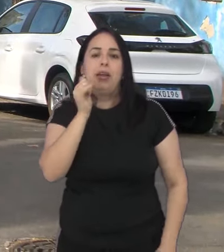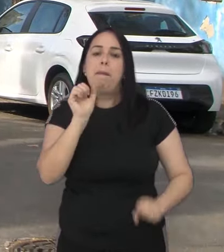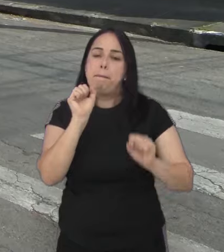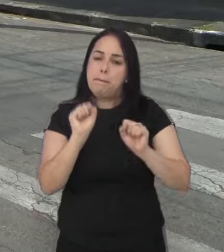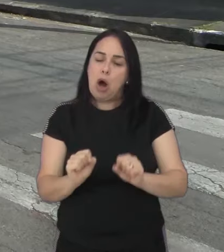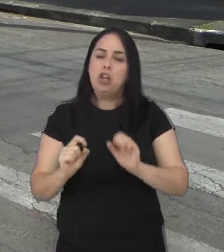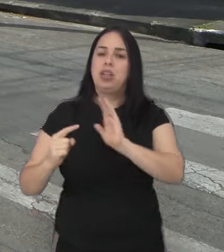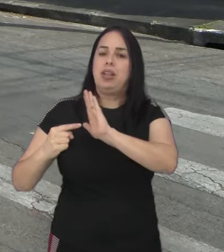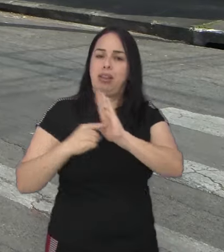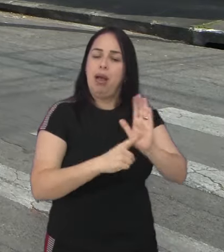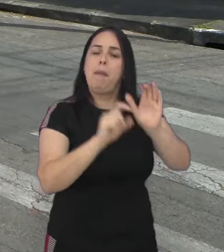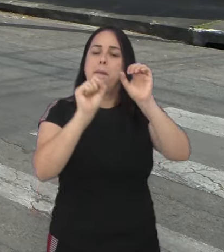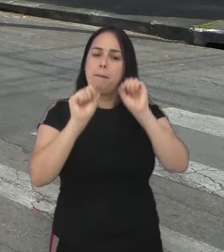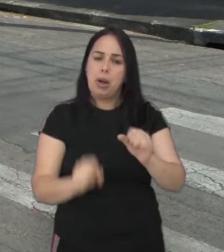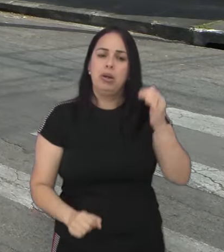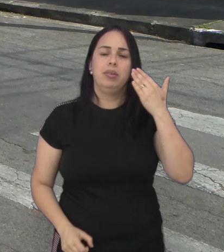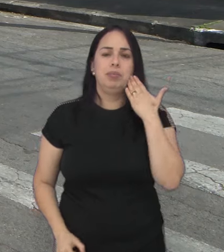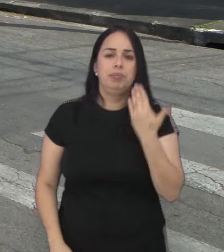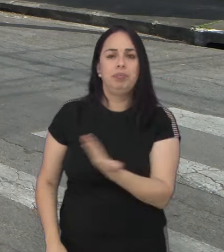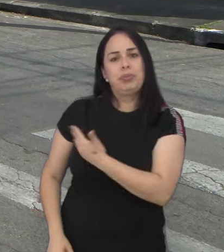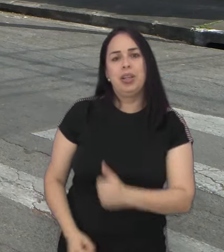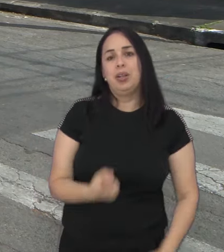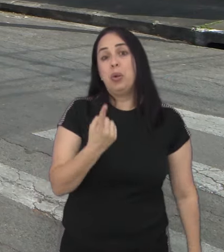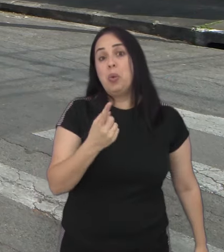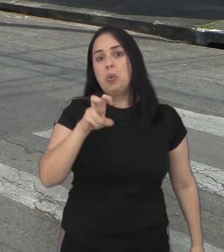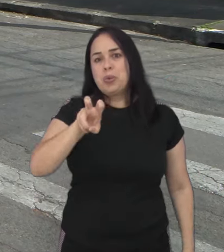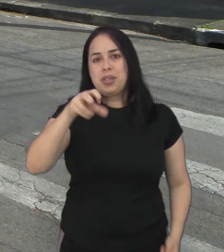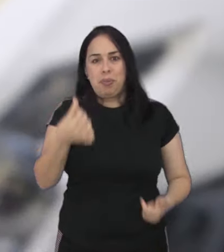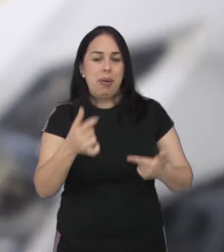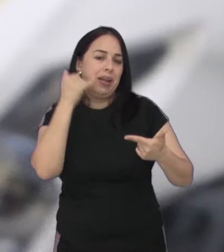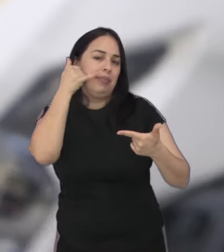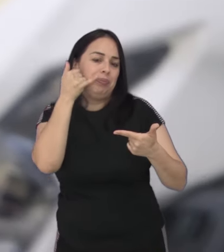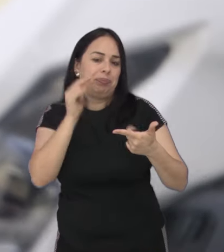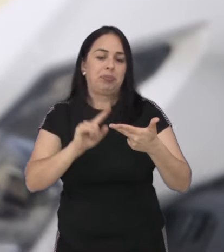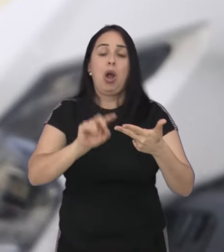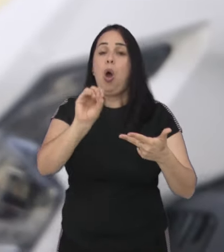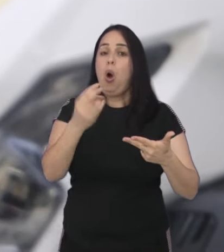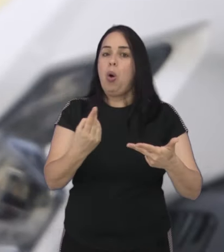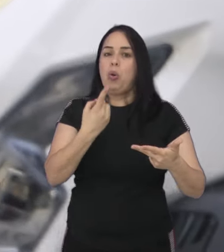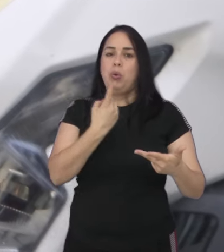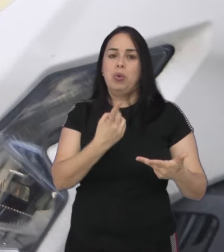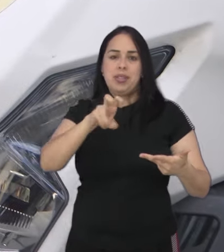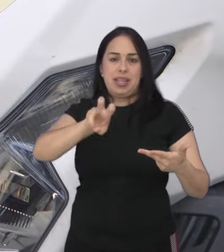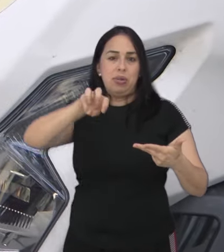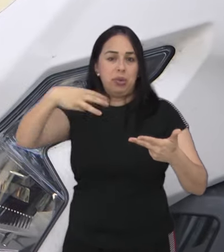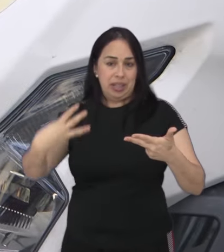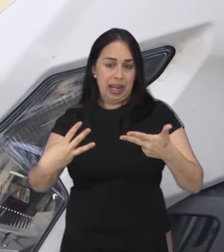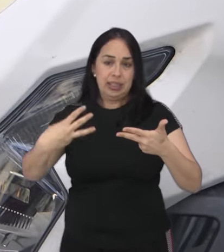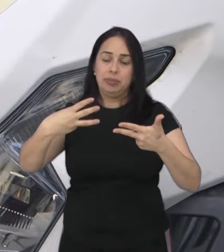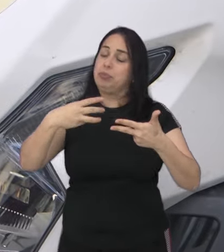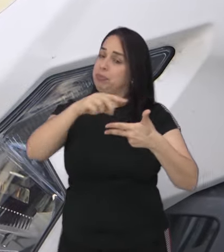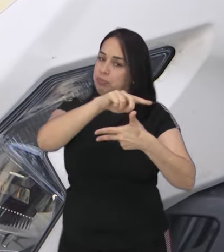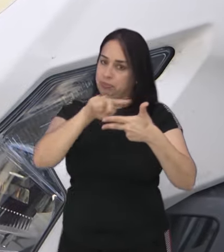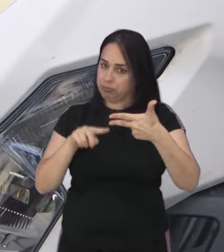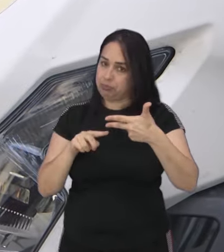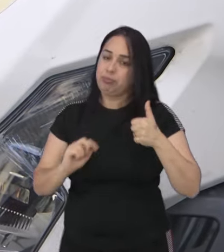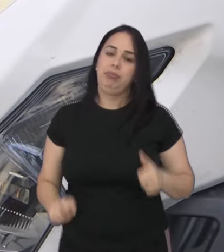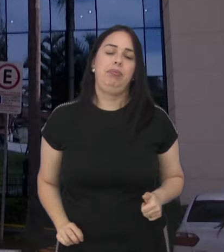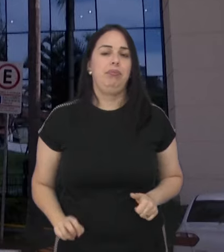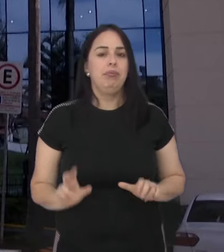do Sossego pode realizar uma denúncia pelo 156 ou para guarda civil por meio do